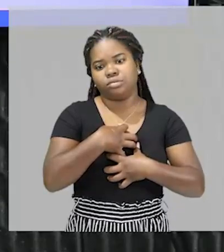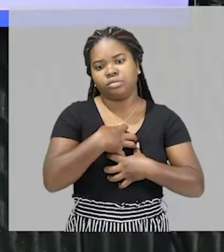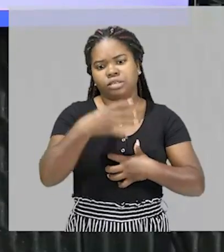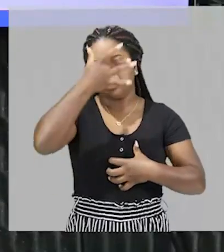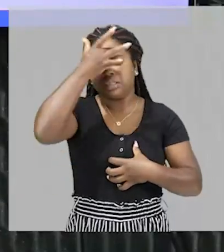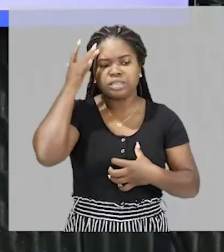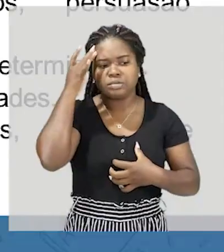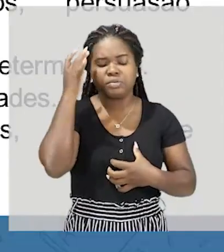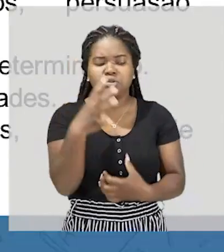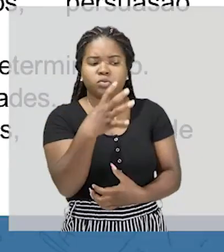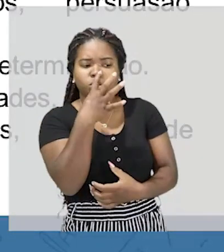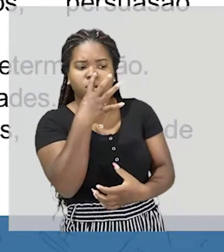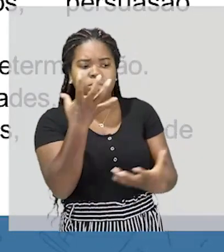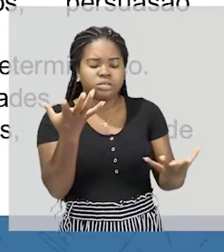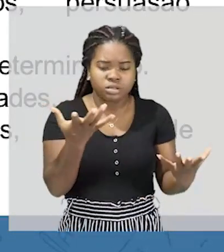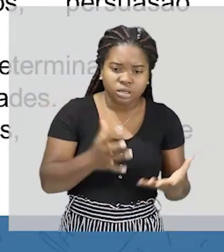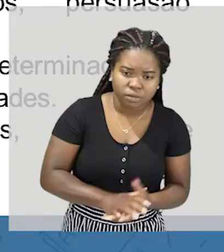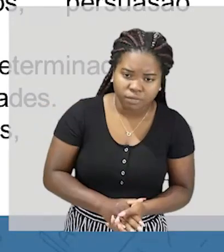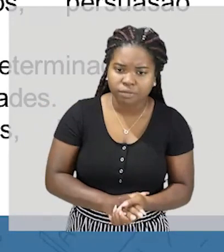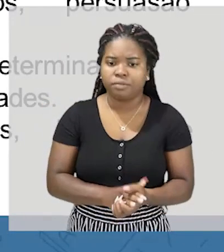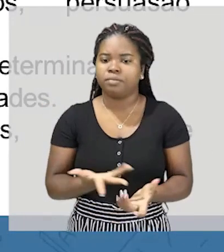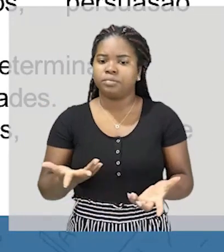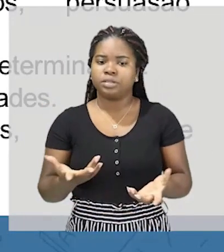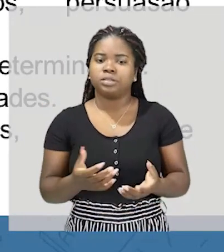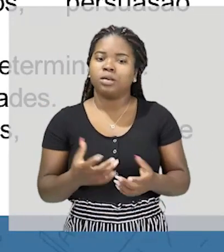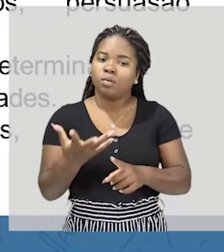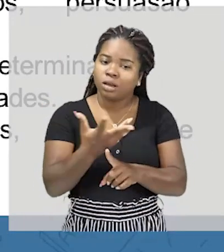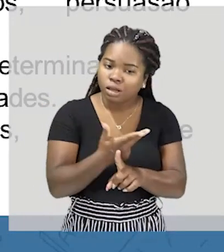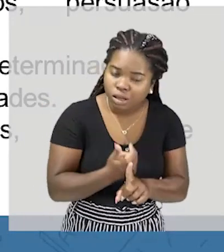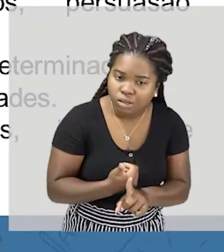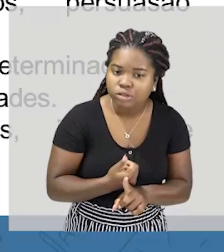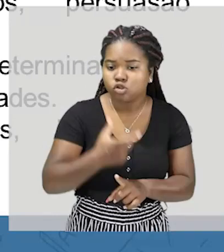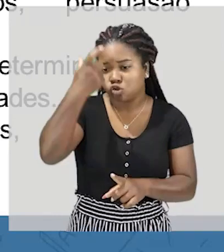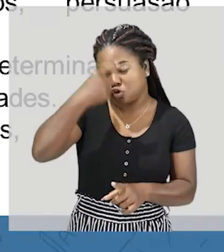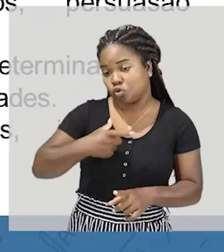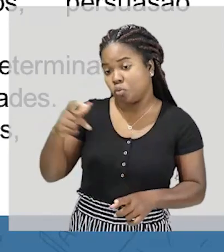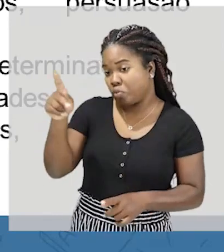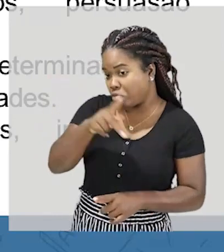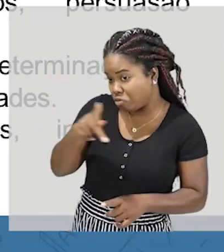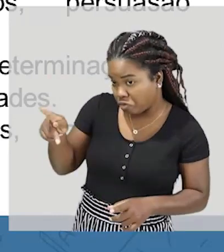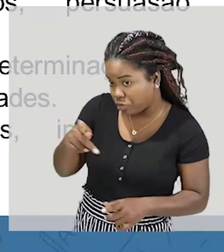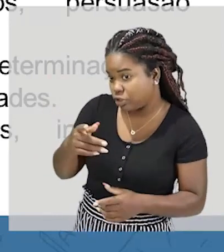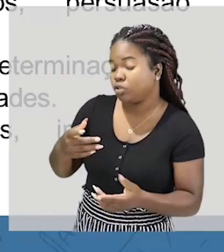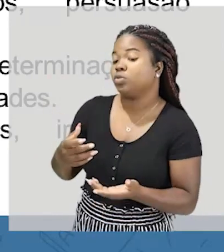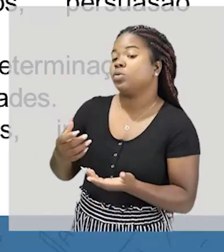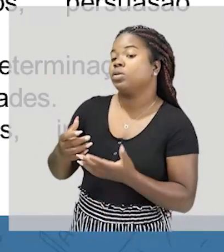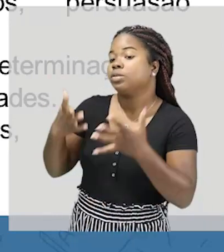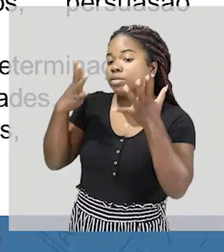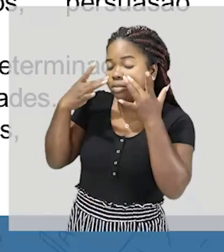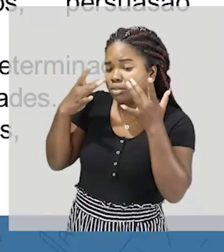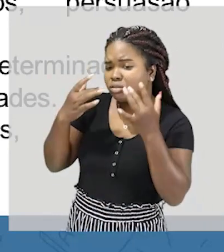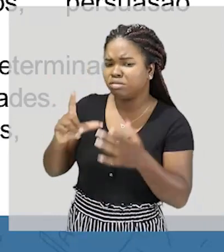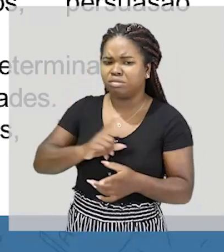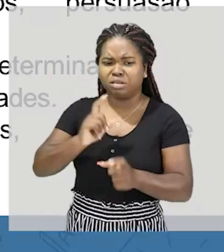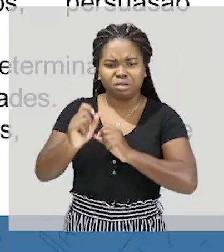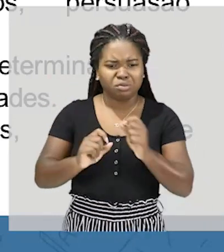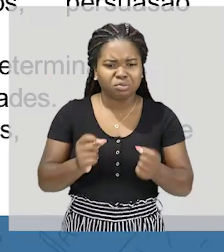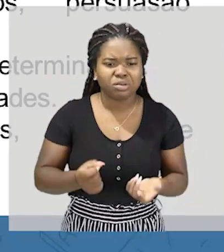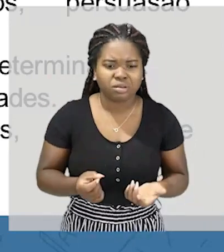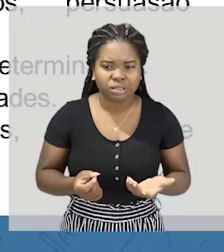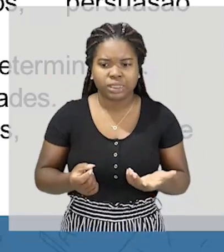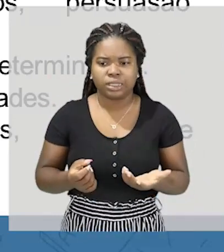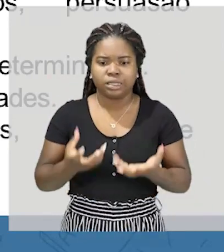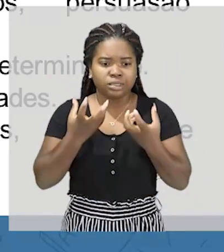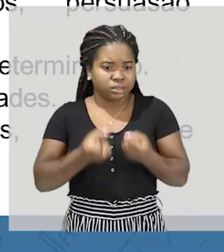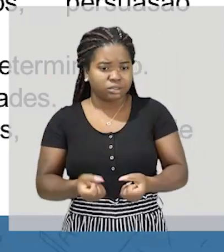pessoas discutam. Então, a arte, inclusive, eu sou professor de aulas de teatro, eu tenho recebido muita gente